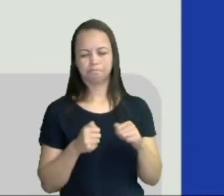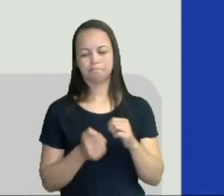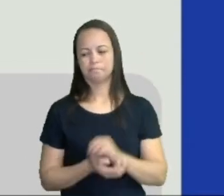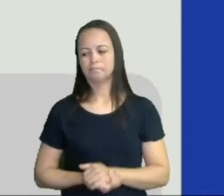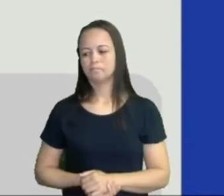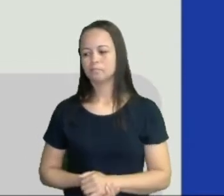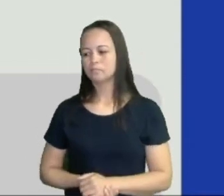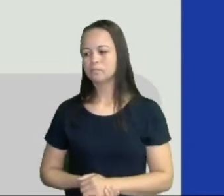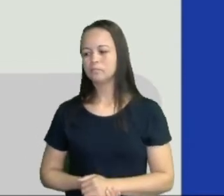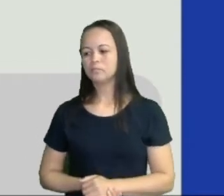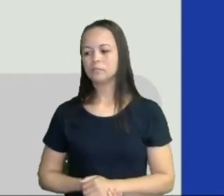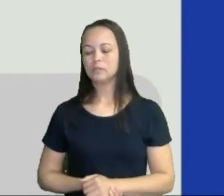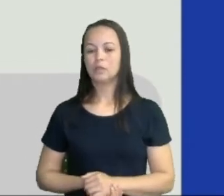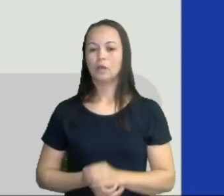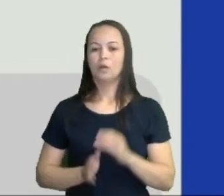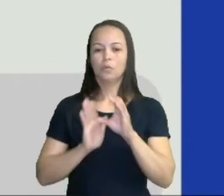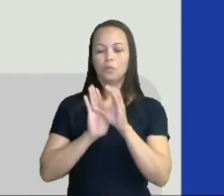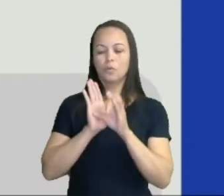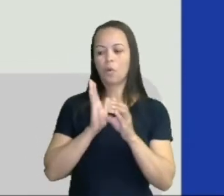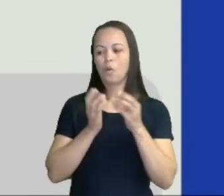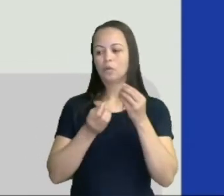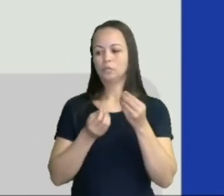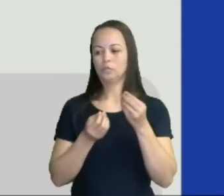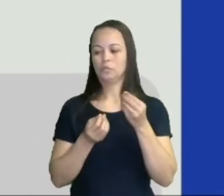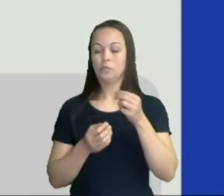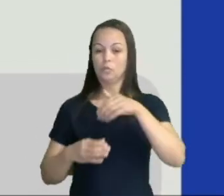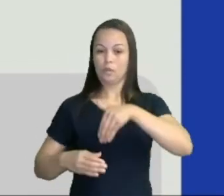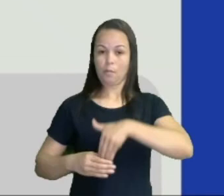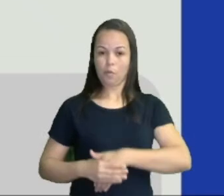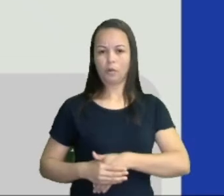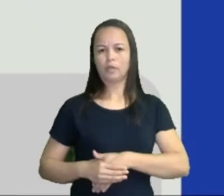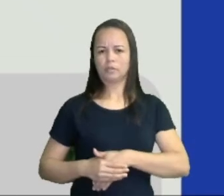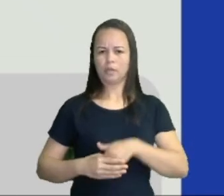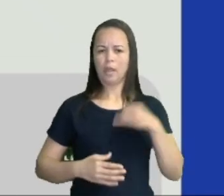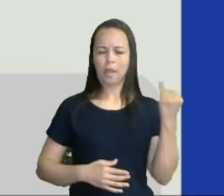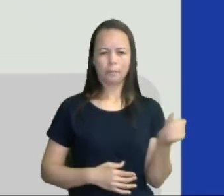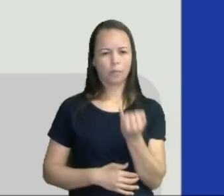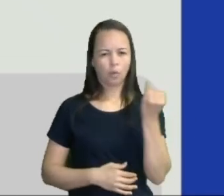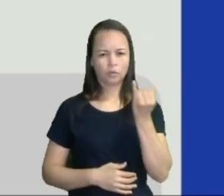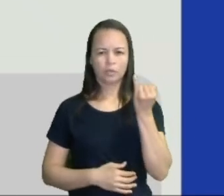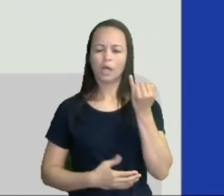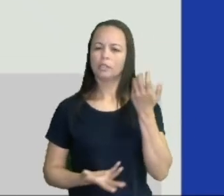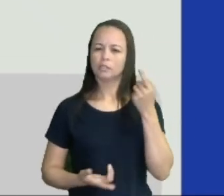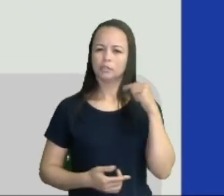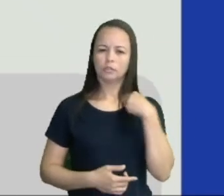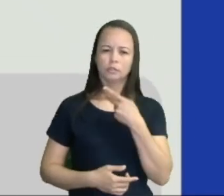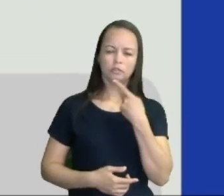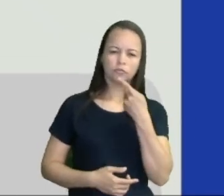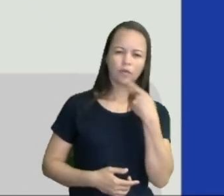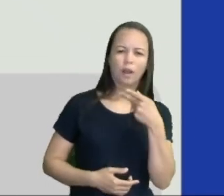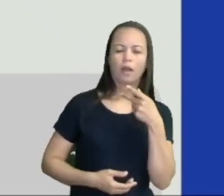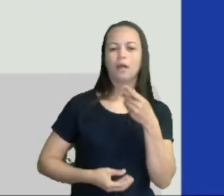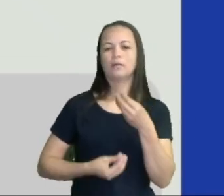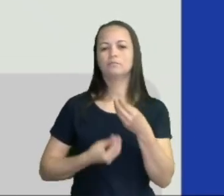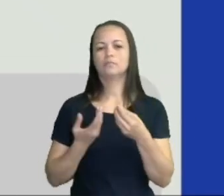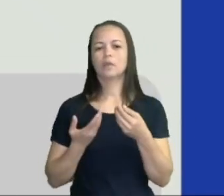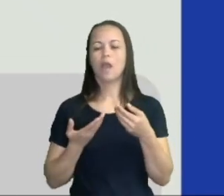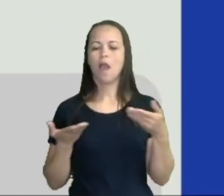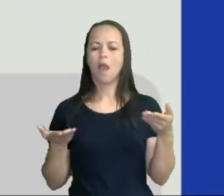é um ponto importante da gente frisar, porque até hoje